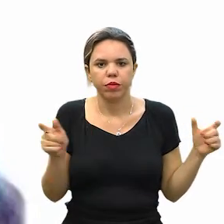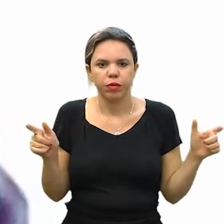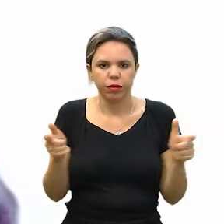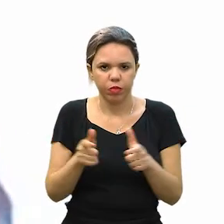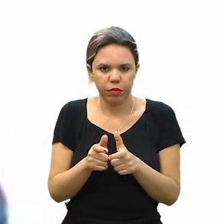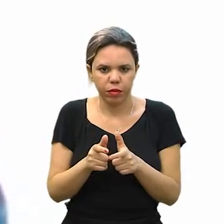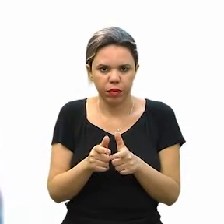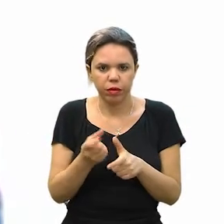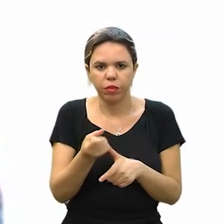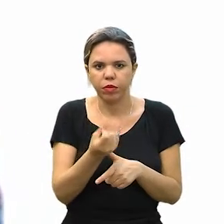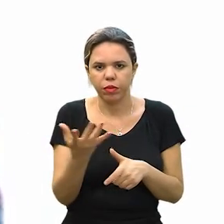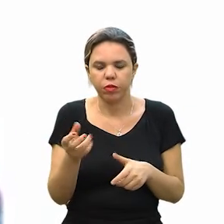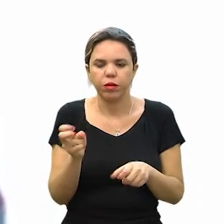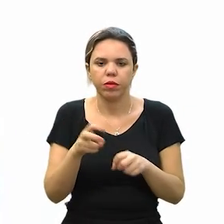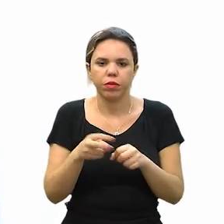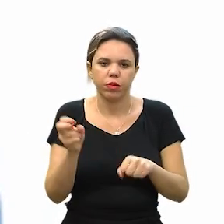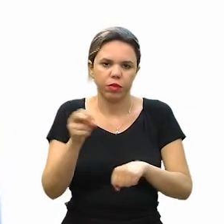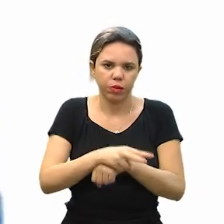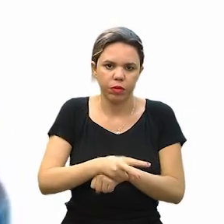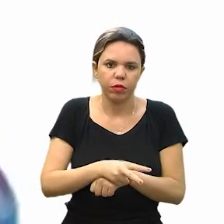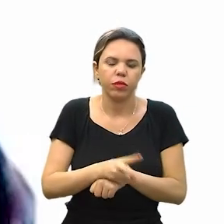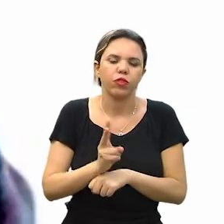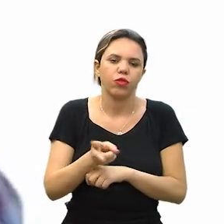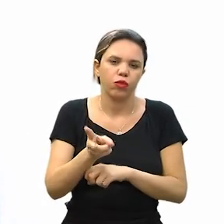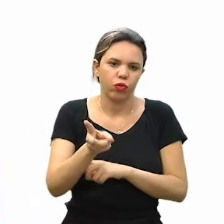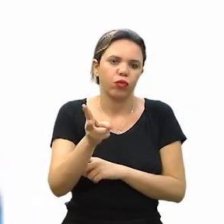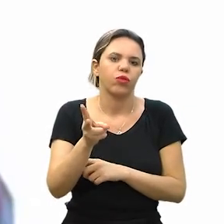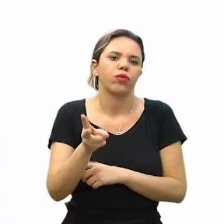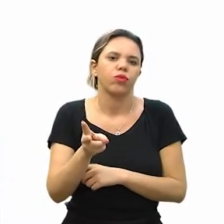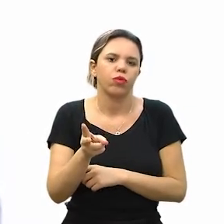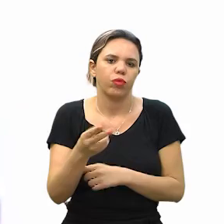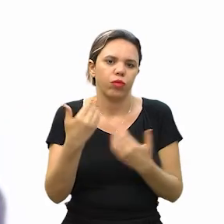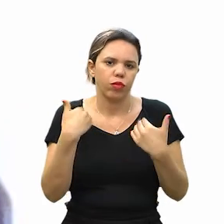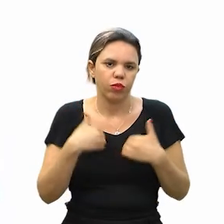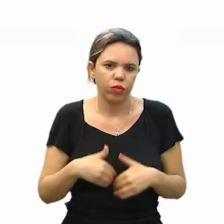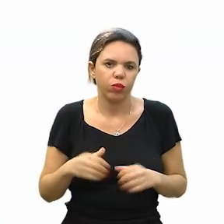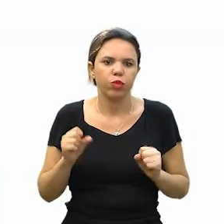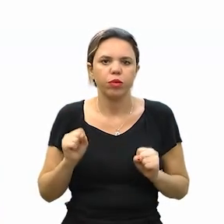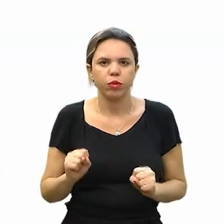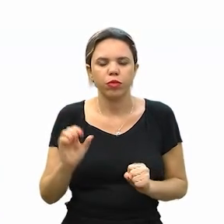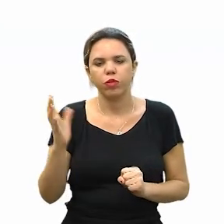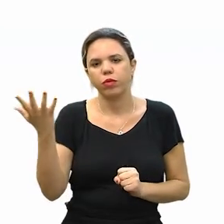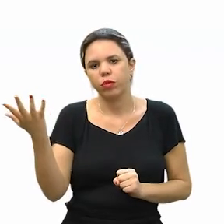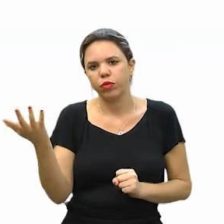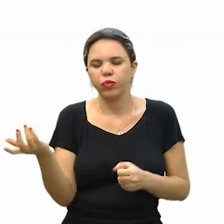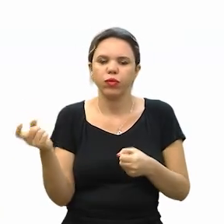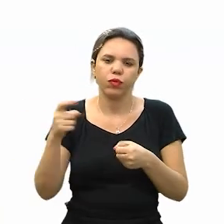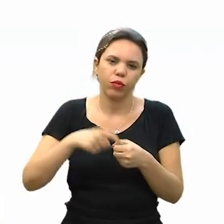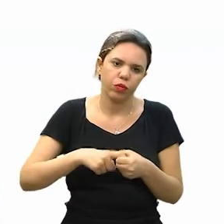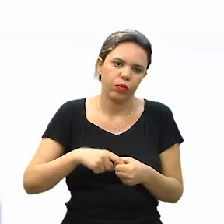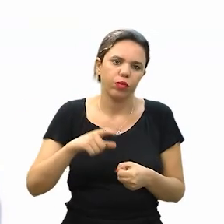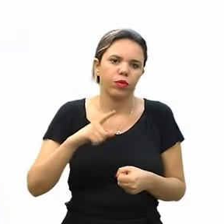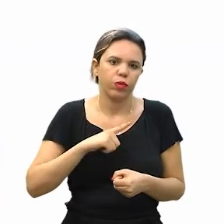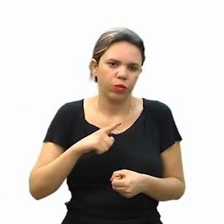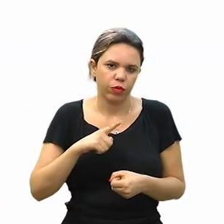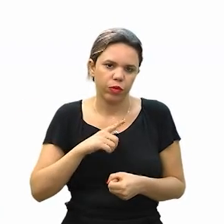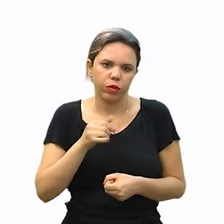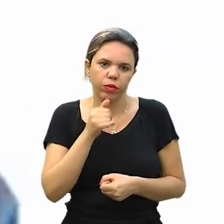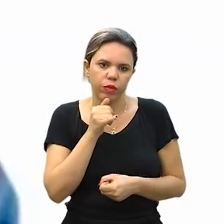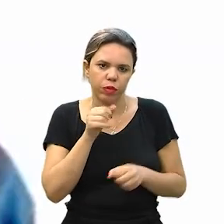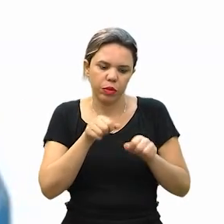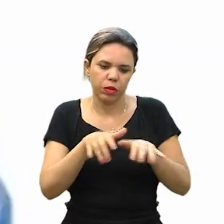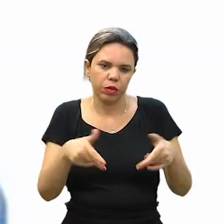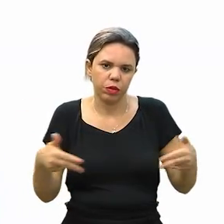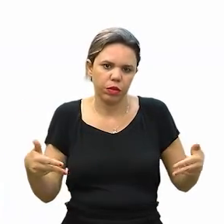consegue diminuir a multiplicação do vírus, mas ele vai continuar ali na terminação nervosa. Ele pode, eventualmente, voltar a